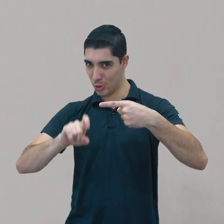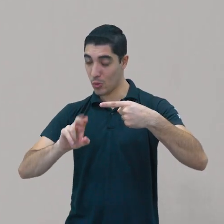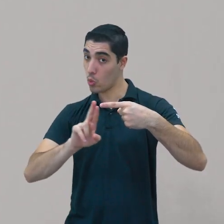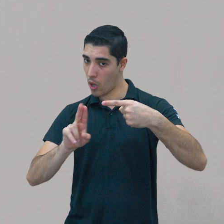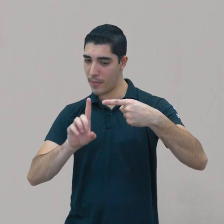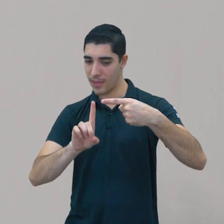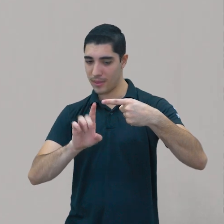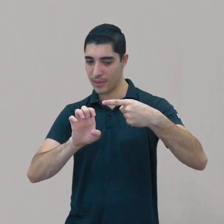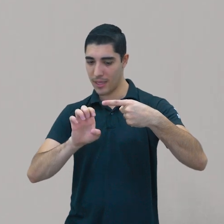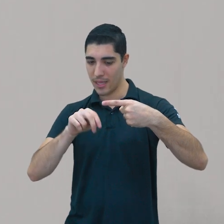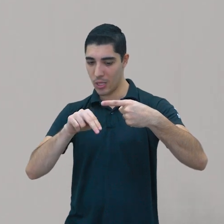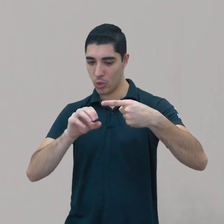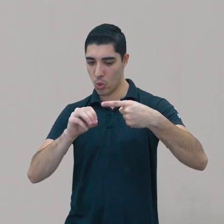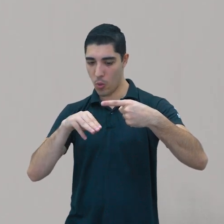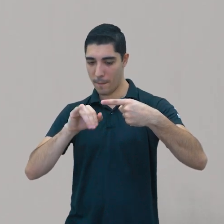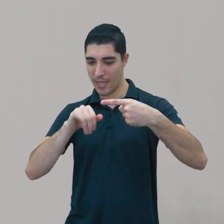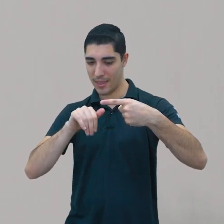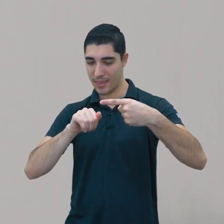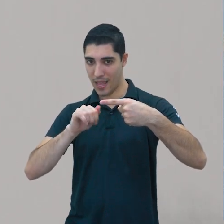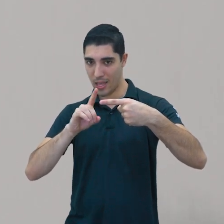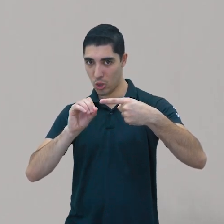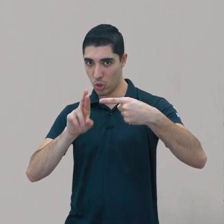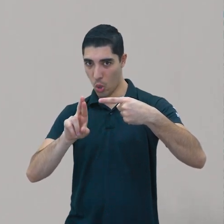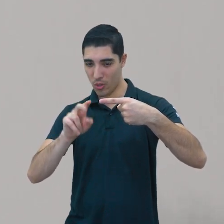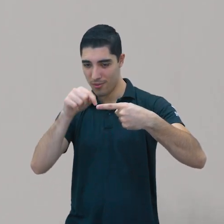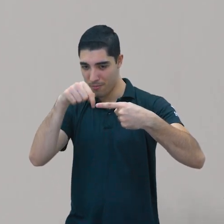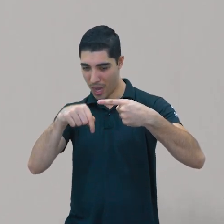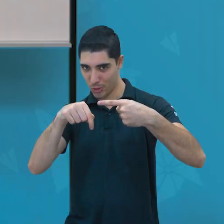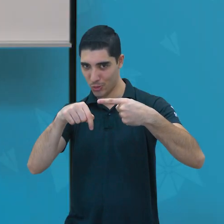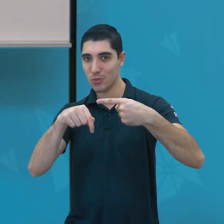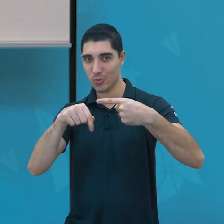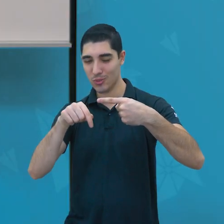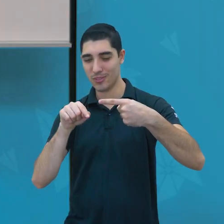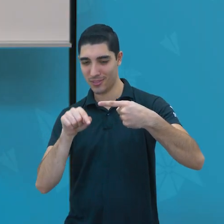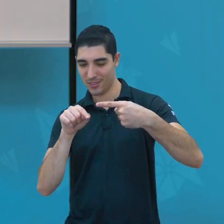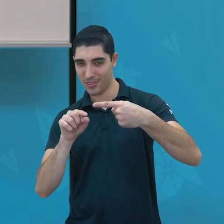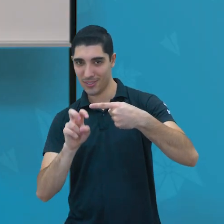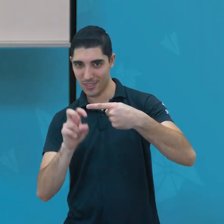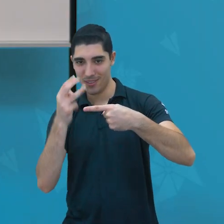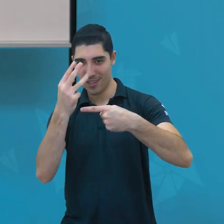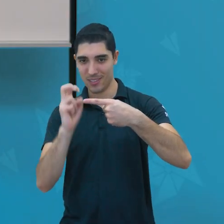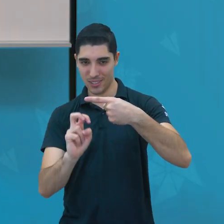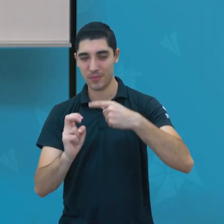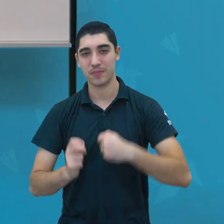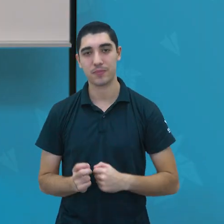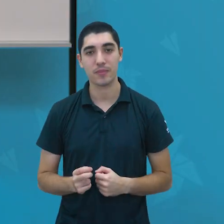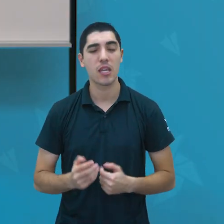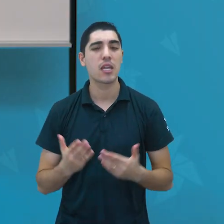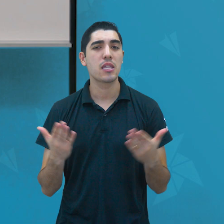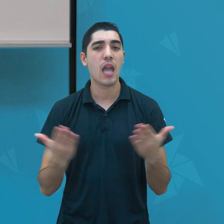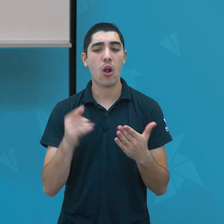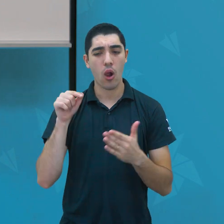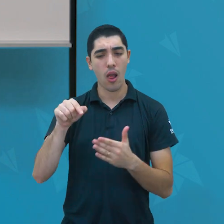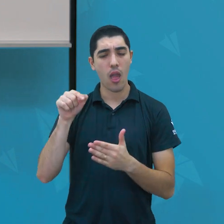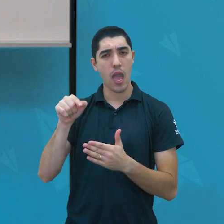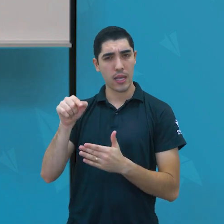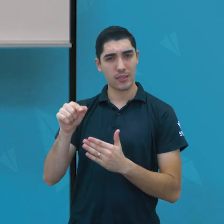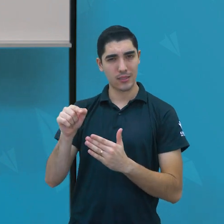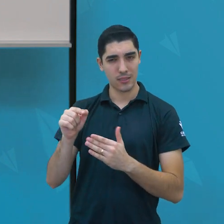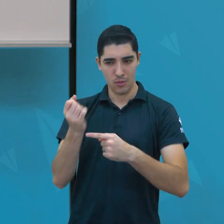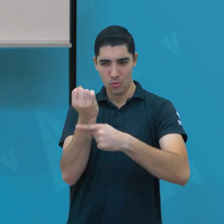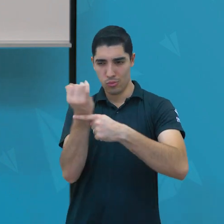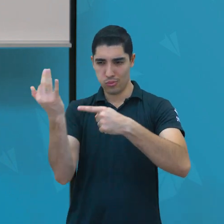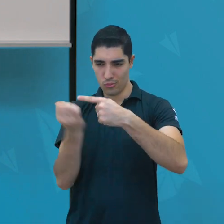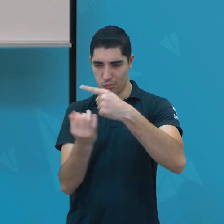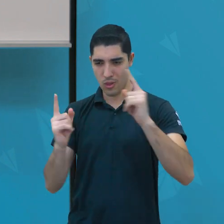DDDD baixo. Tá? E agora, olha só, como a simplificação me ajuda,